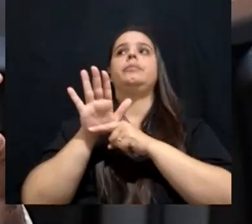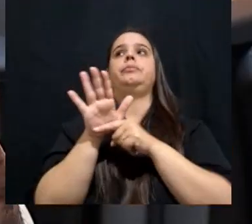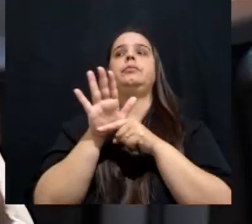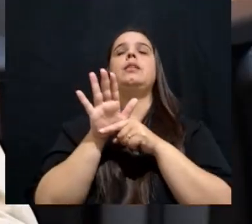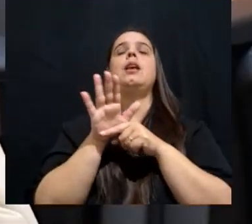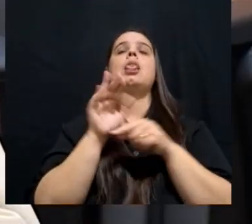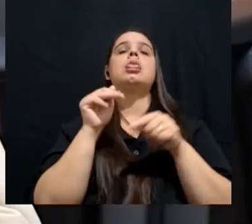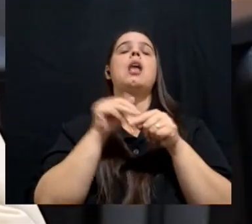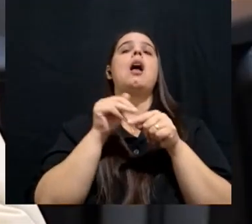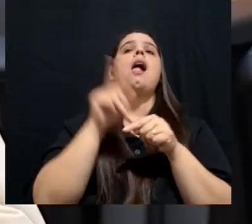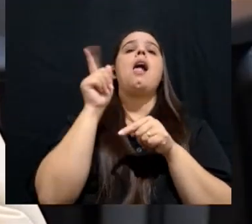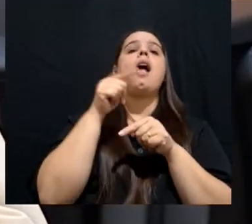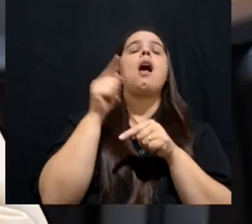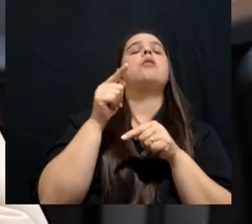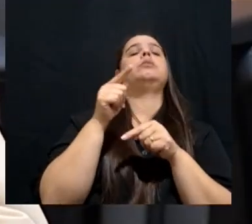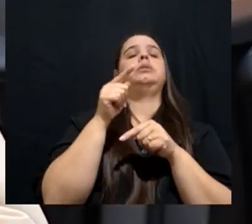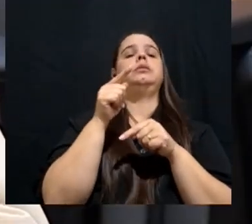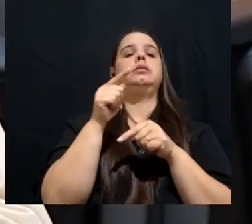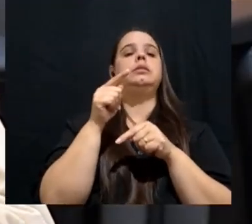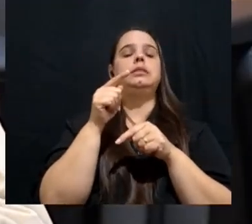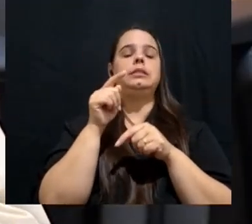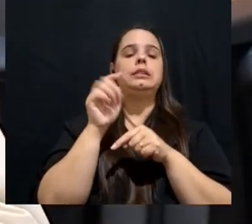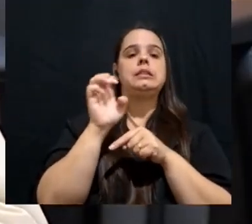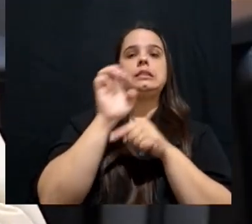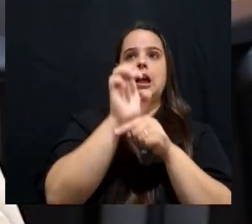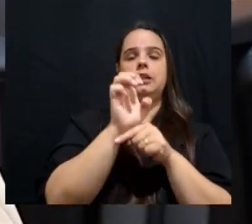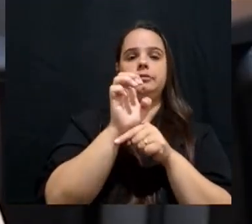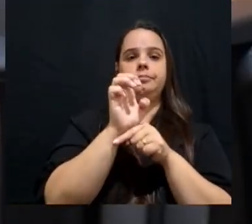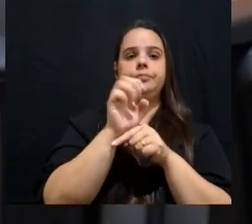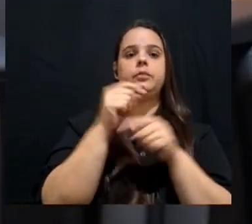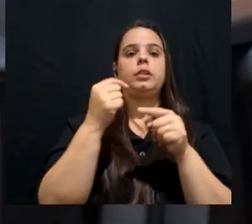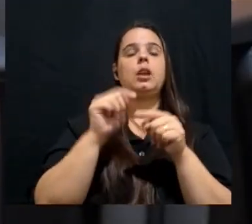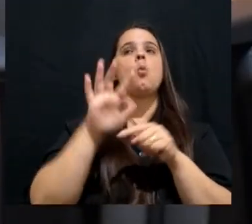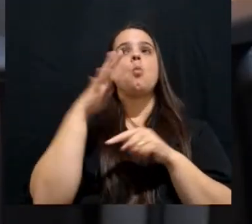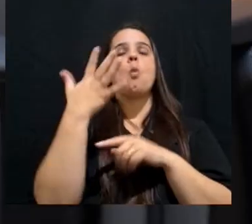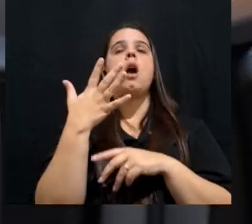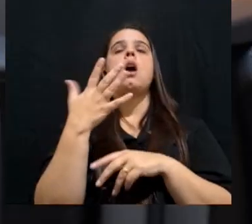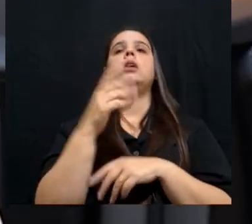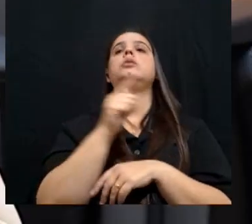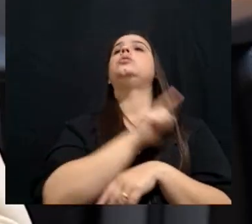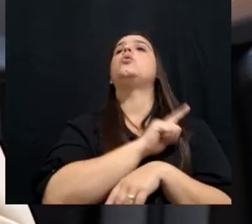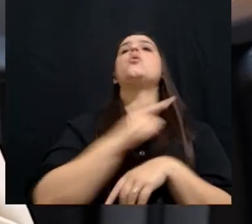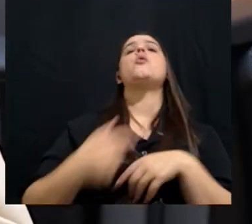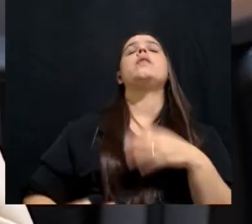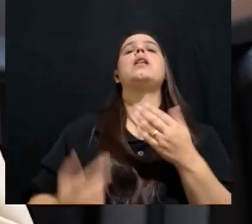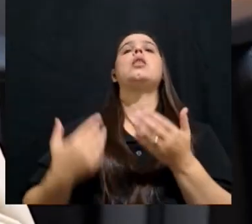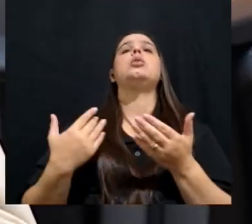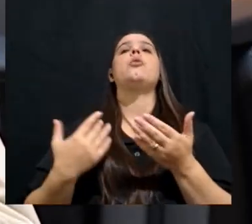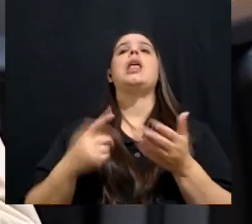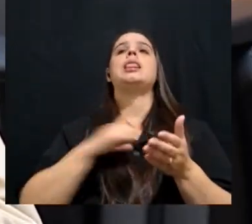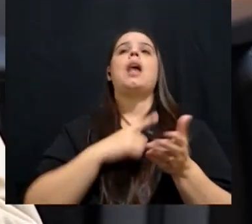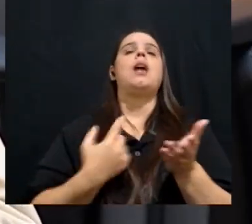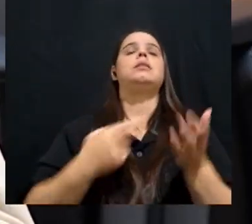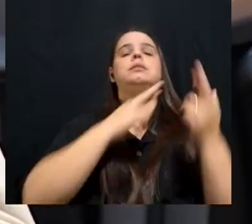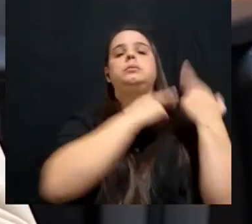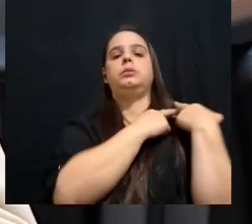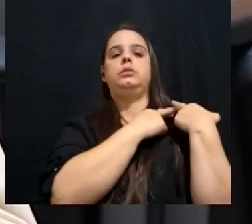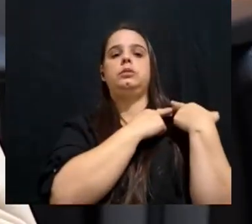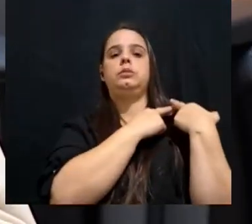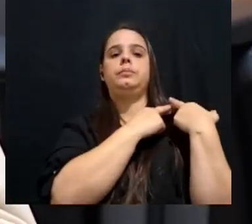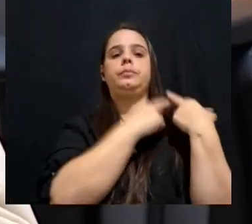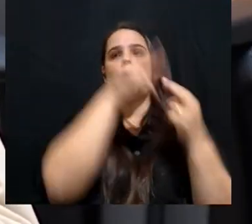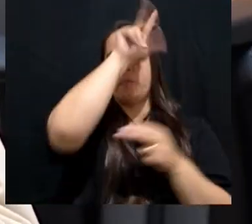mais leitos, tá? E quando o governador assumiu esse compromisso, o prefeito me deu a missão de ir atrás de um